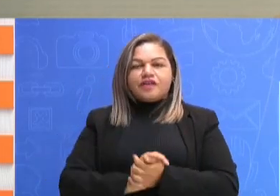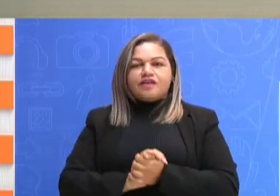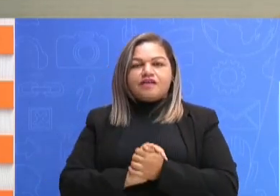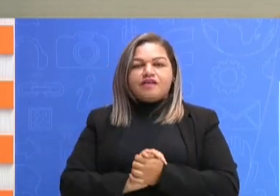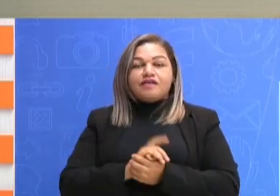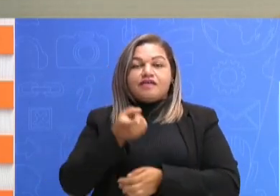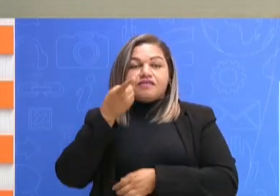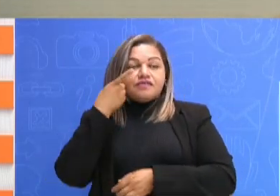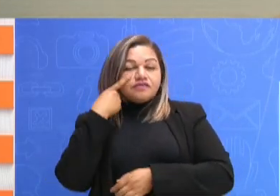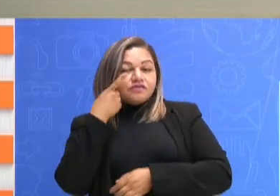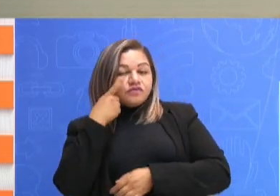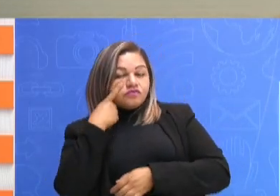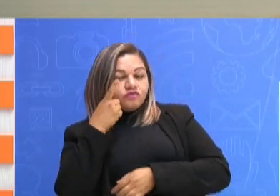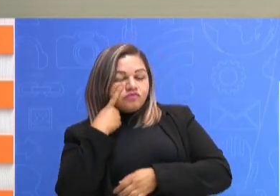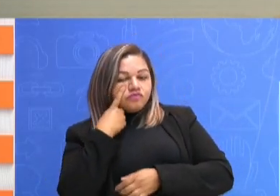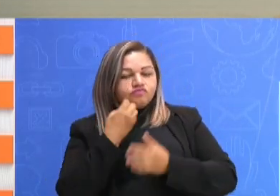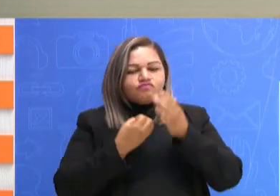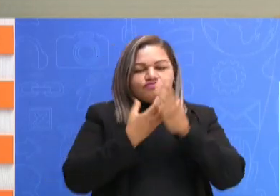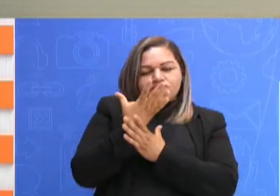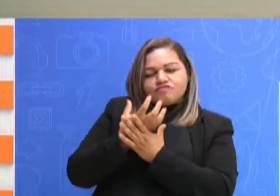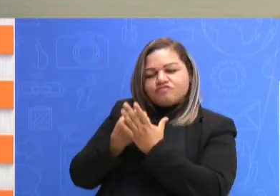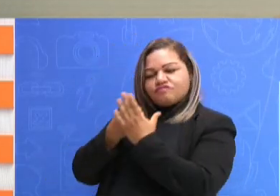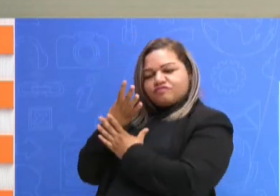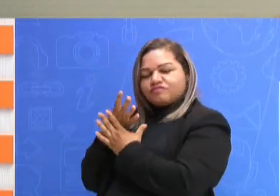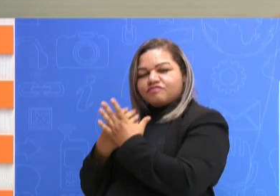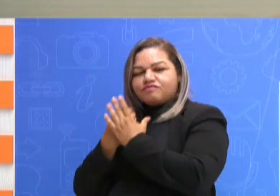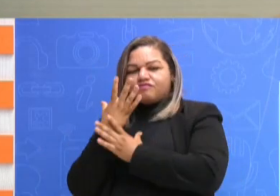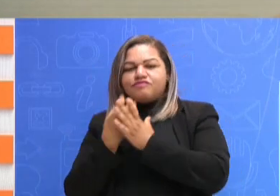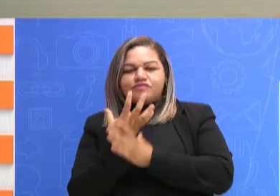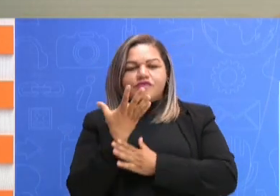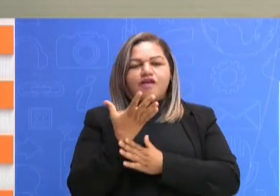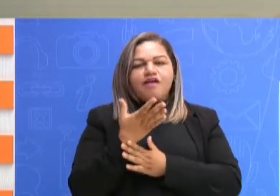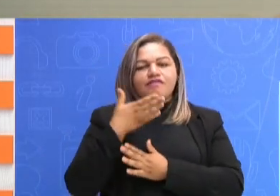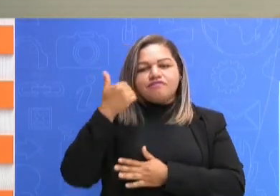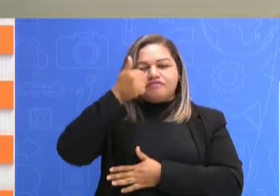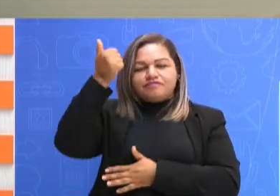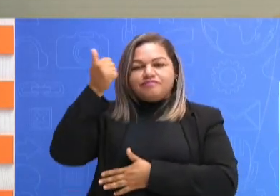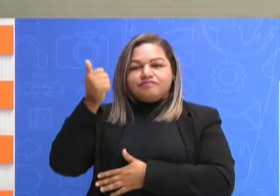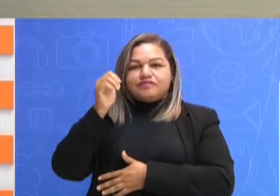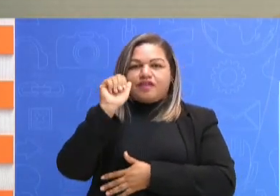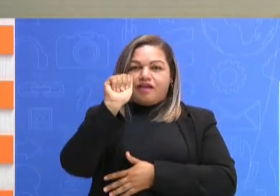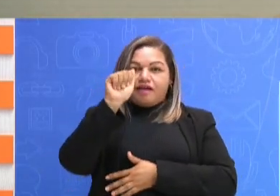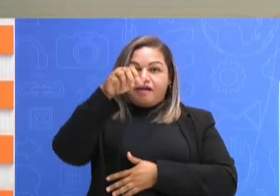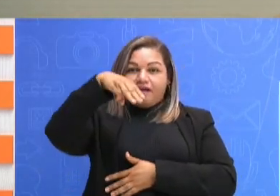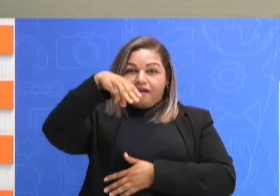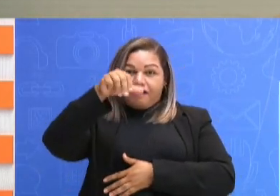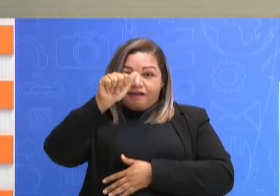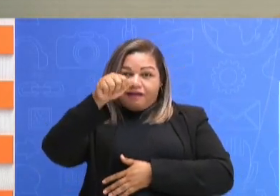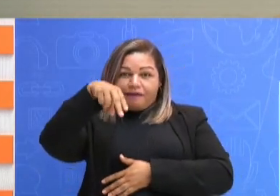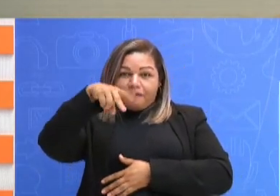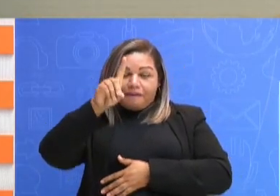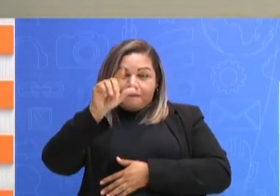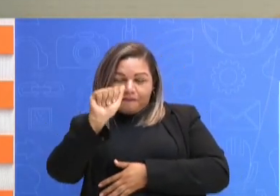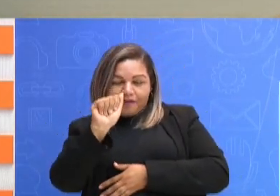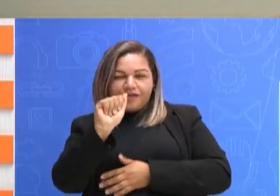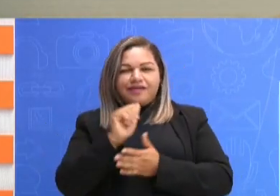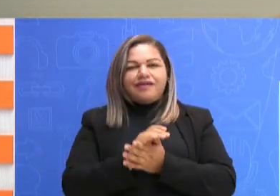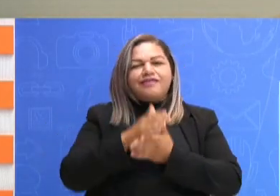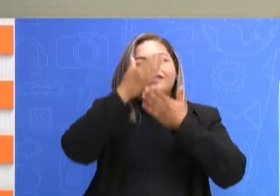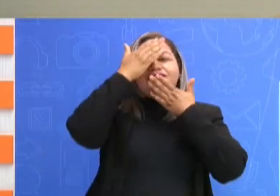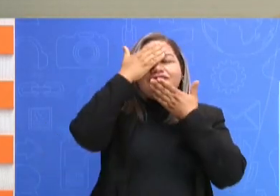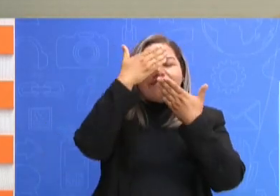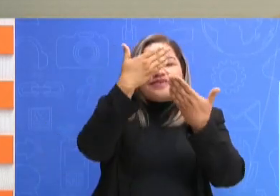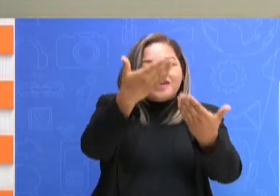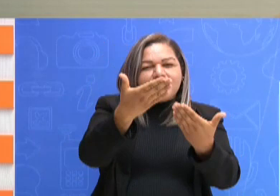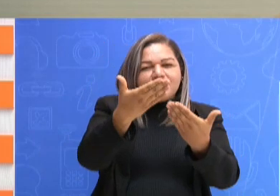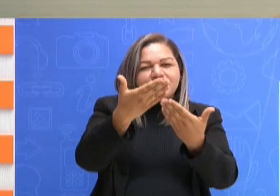ainda vai ver os frutos que nós vamos colher, que são os melhores frutos. Amanda, você que está me vendo, de onde você estiver, muito